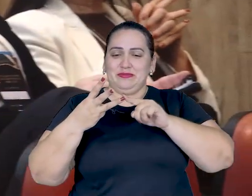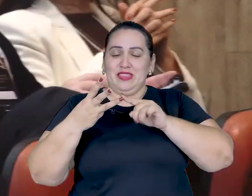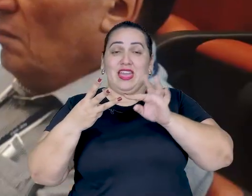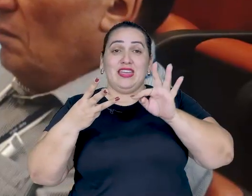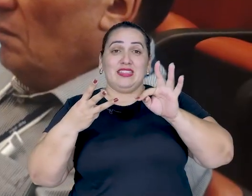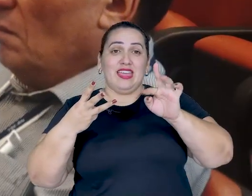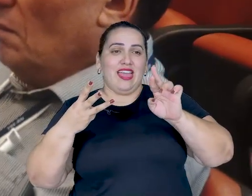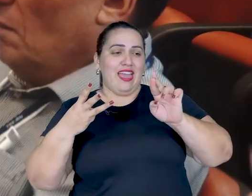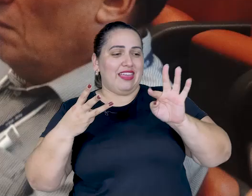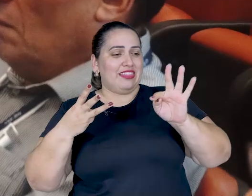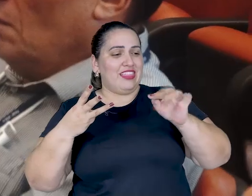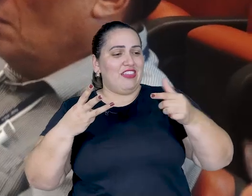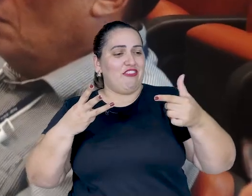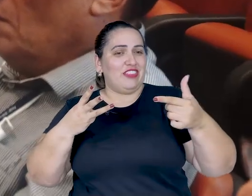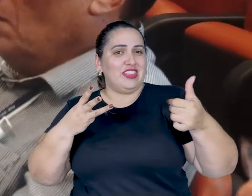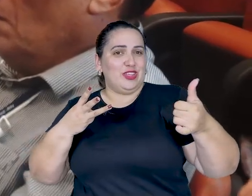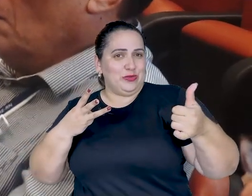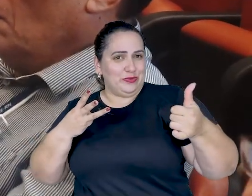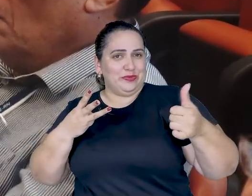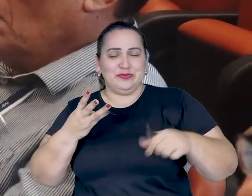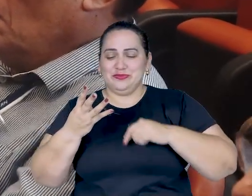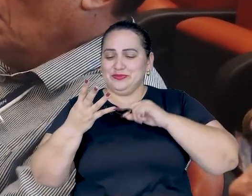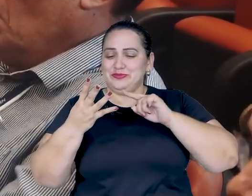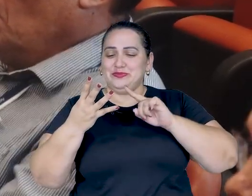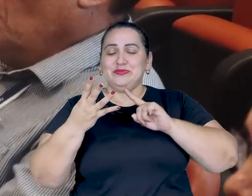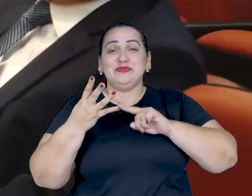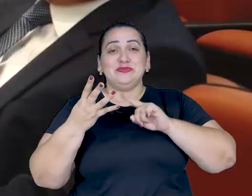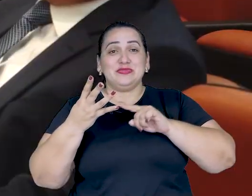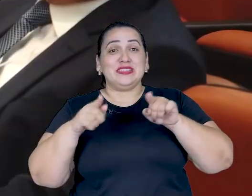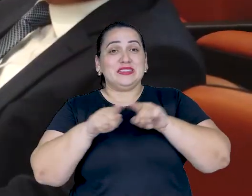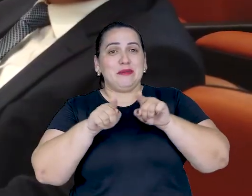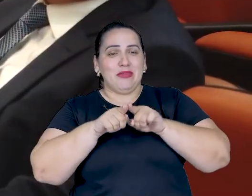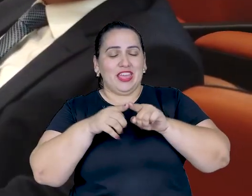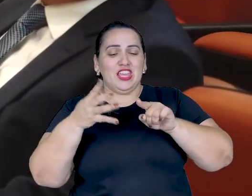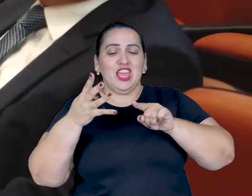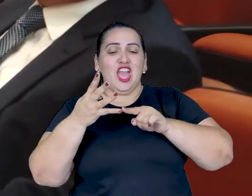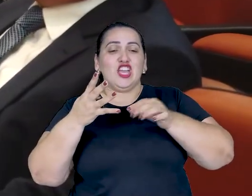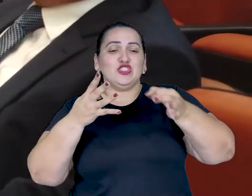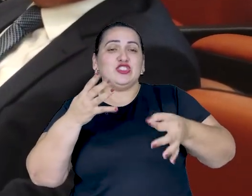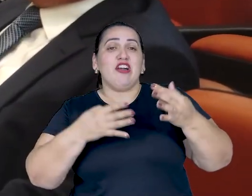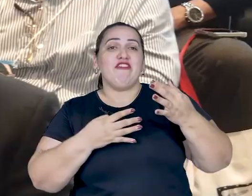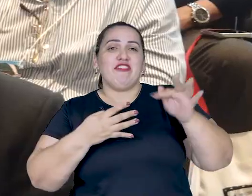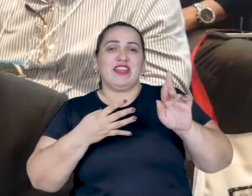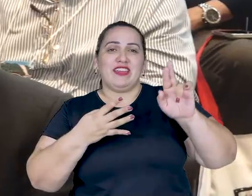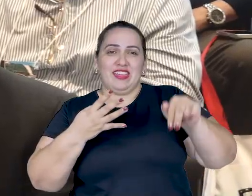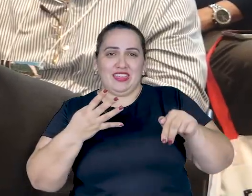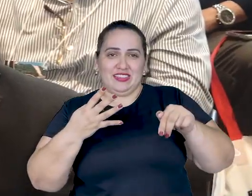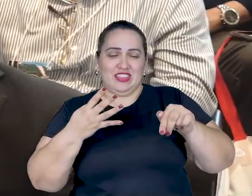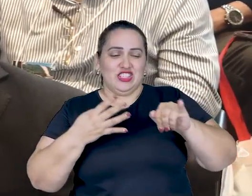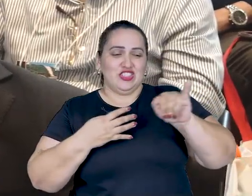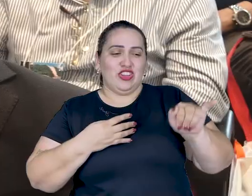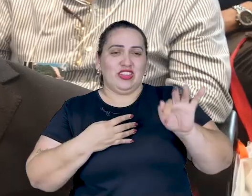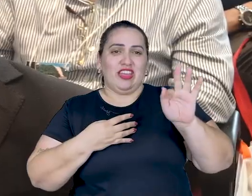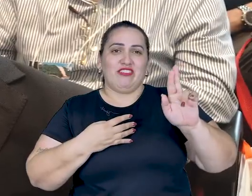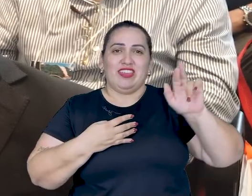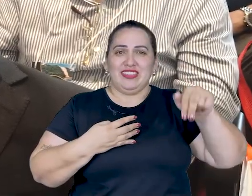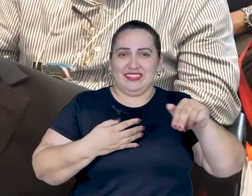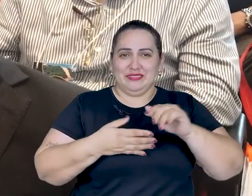TJRN, do Tribunal Regional do Trabalho da 21ª Região, o TRT-21, e da Justiça